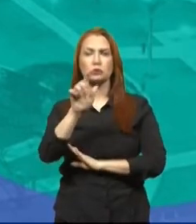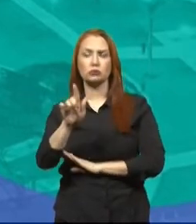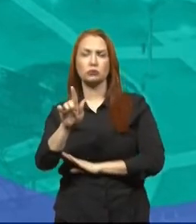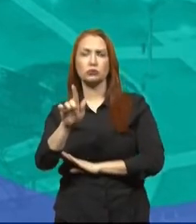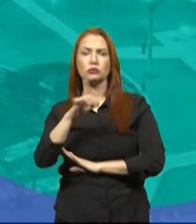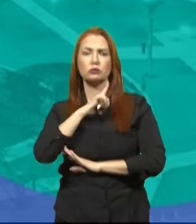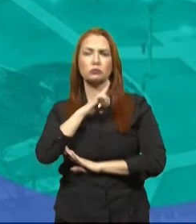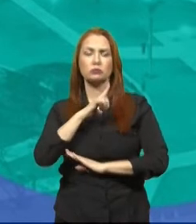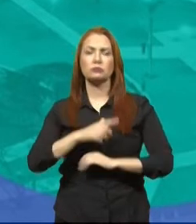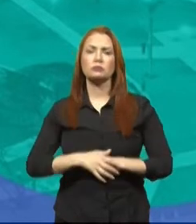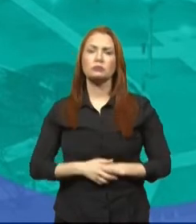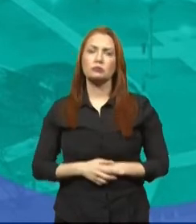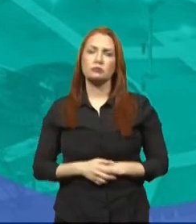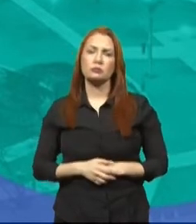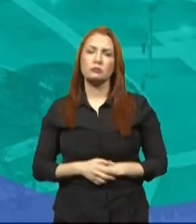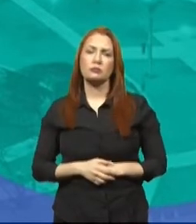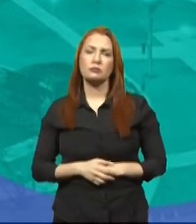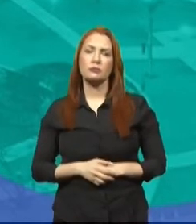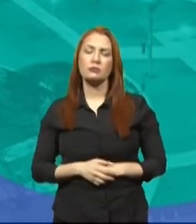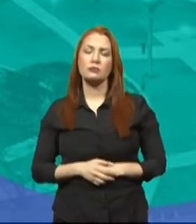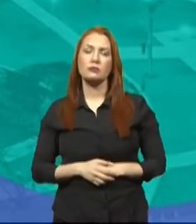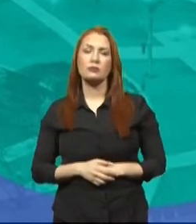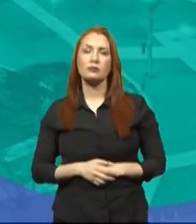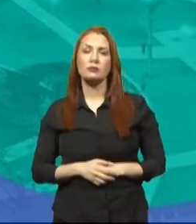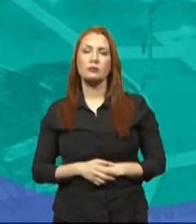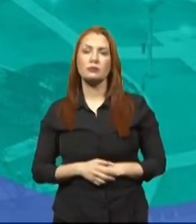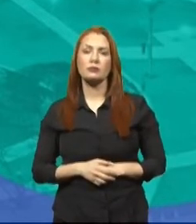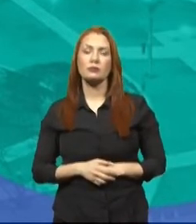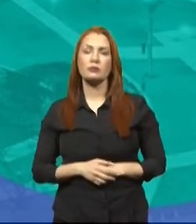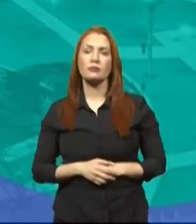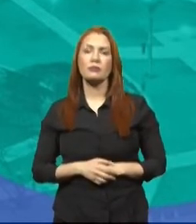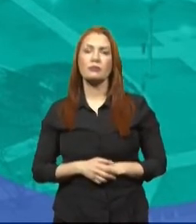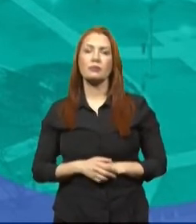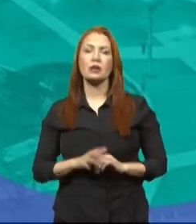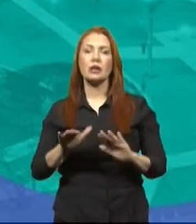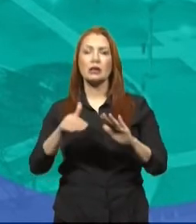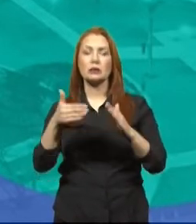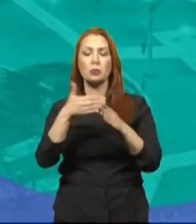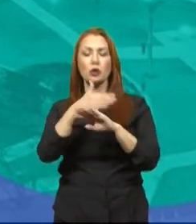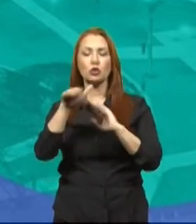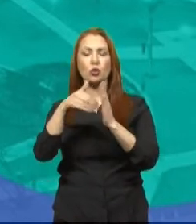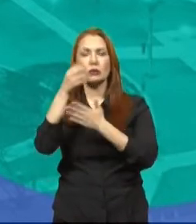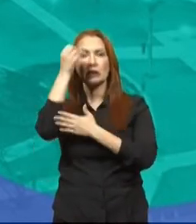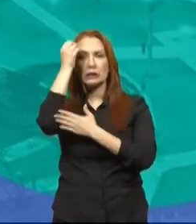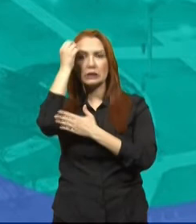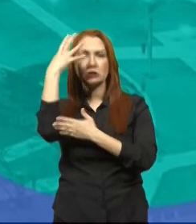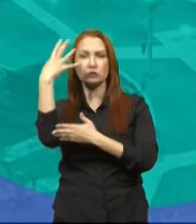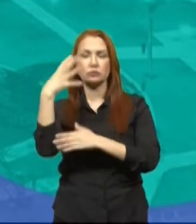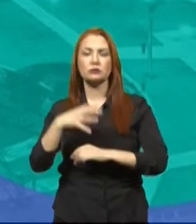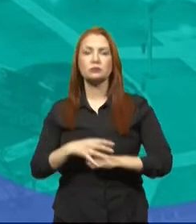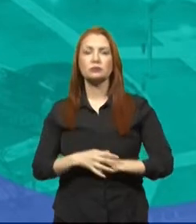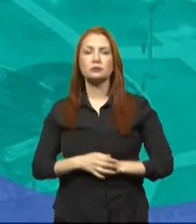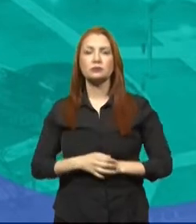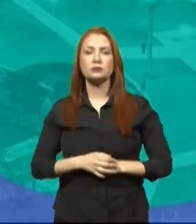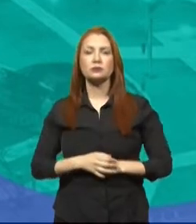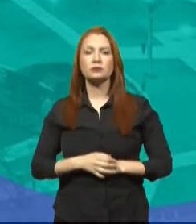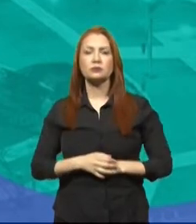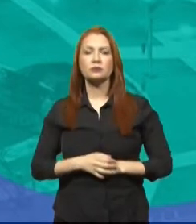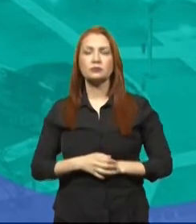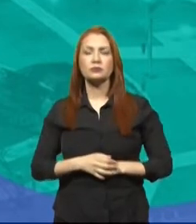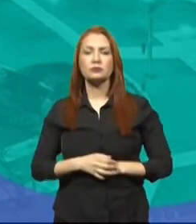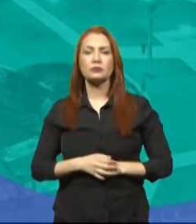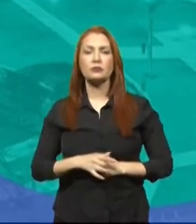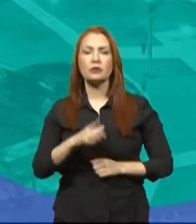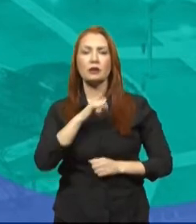nos trazer. E também, vamos dizer assim, toda essa criatividade passa também por termos